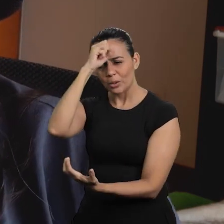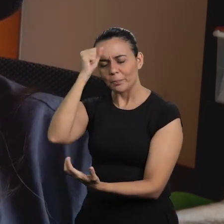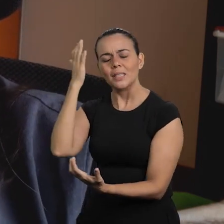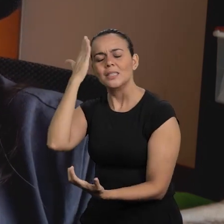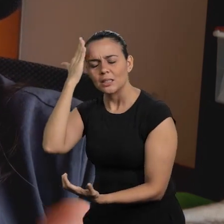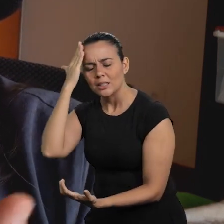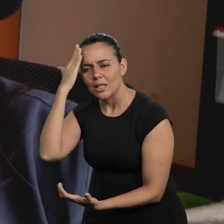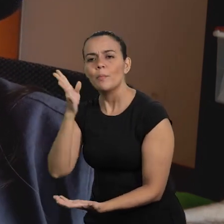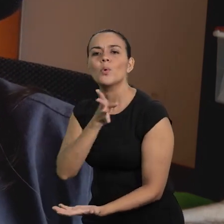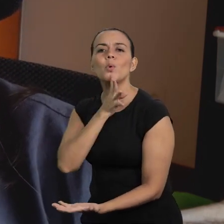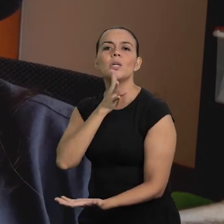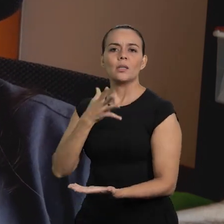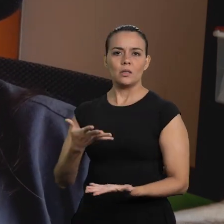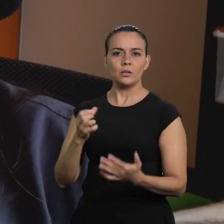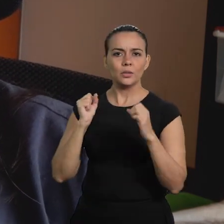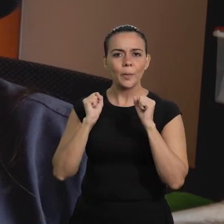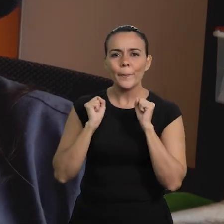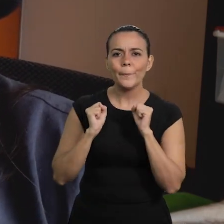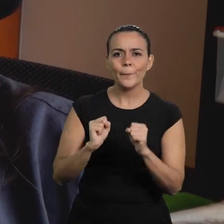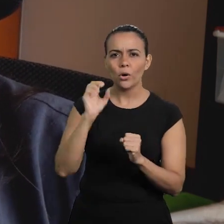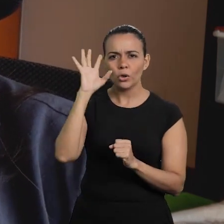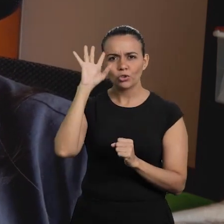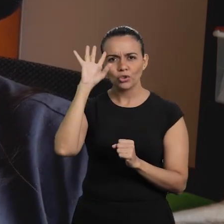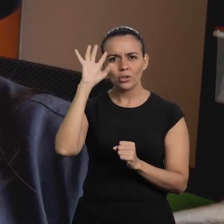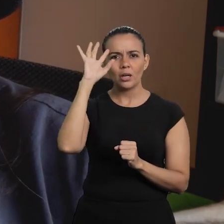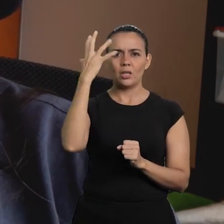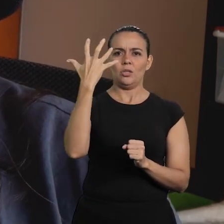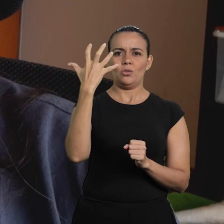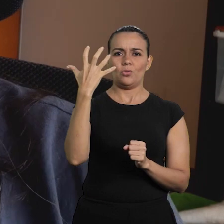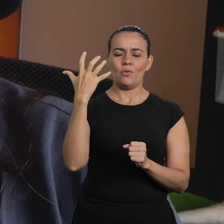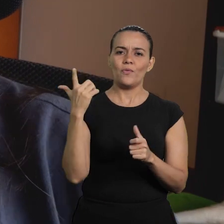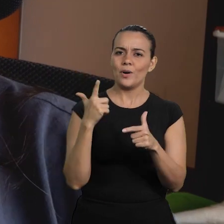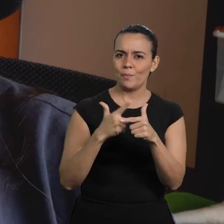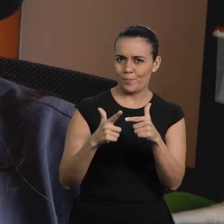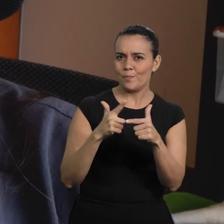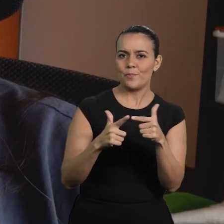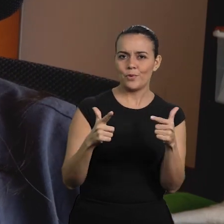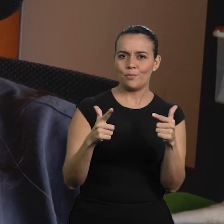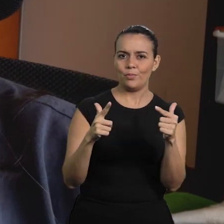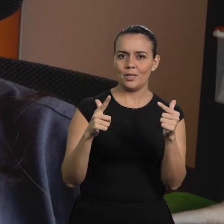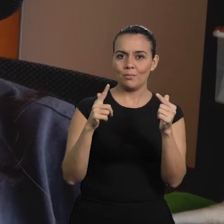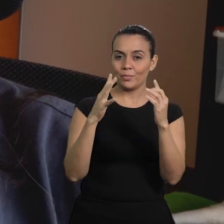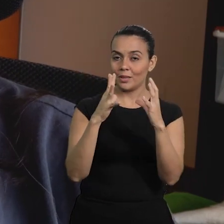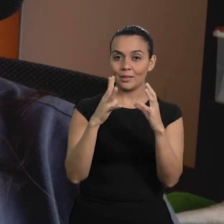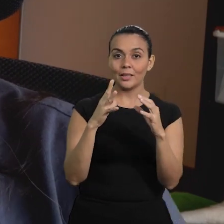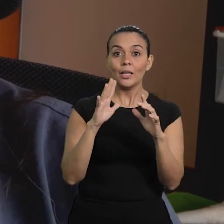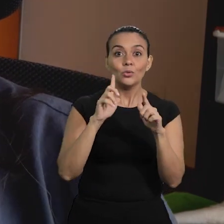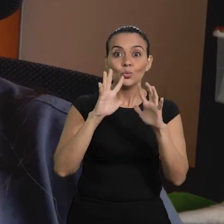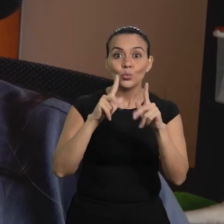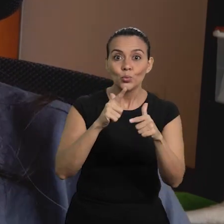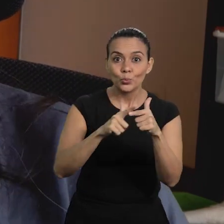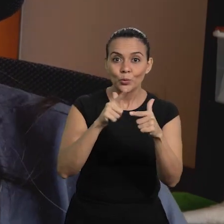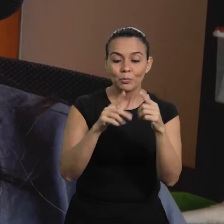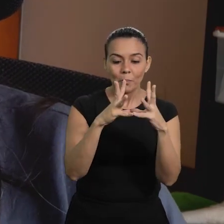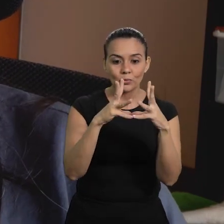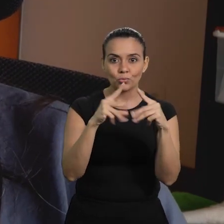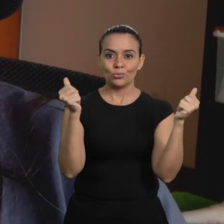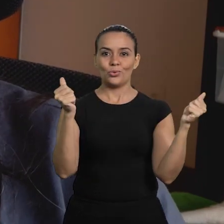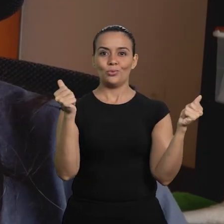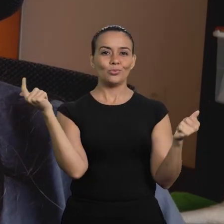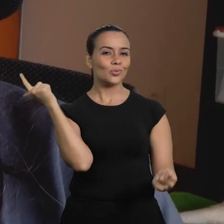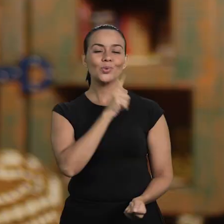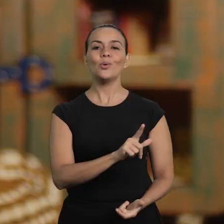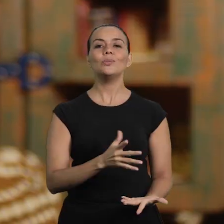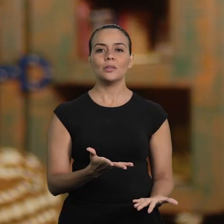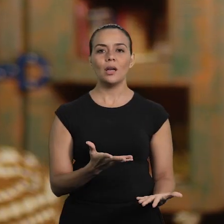tradicionais, que podem nos ajudar a construir novas visões, novas formas de pensar, né, o estar no mundo, que